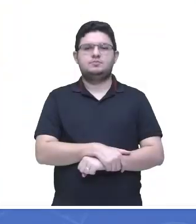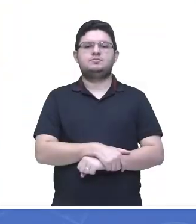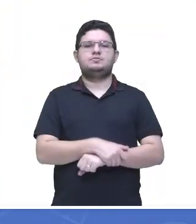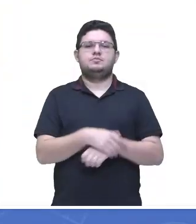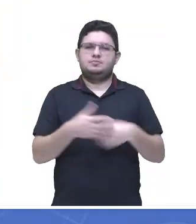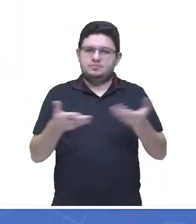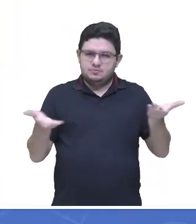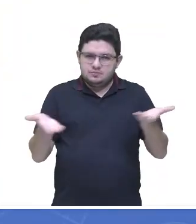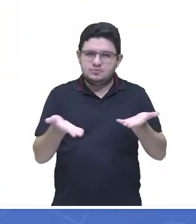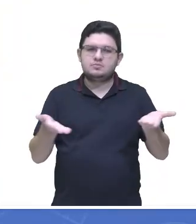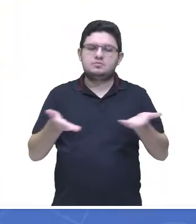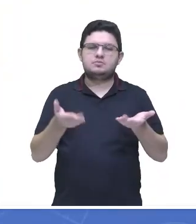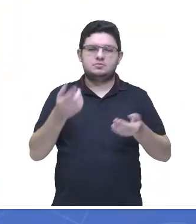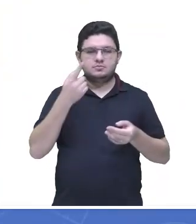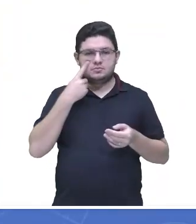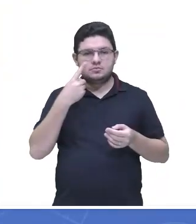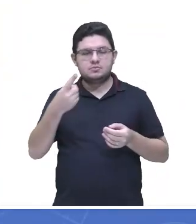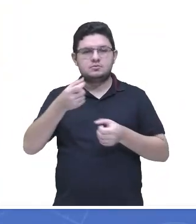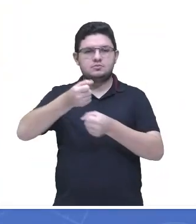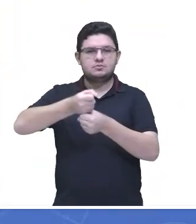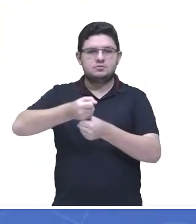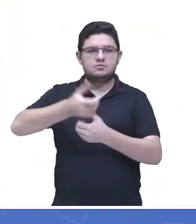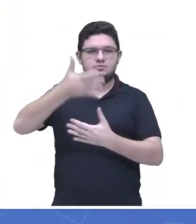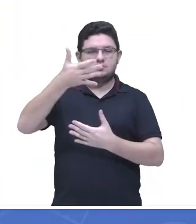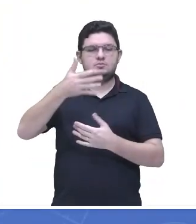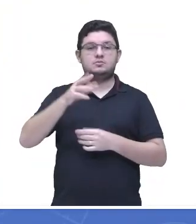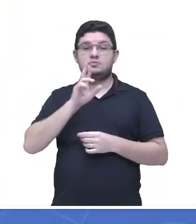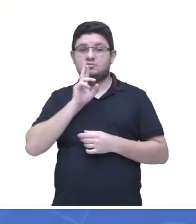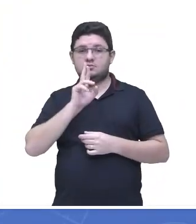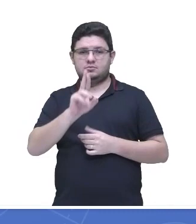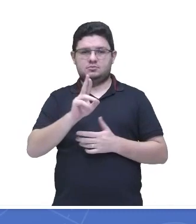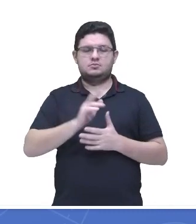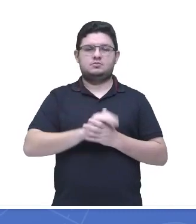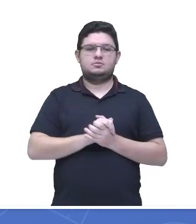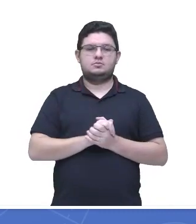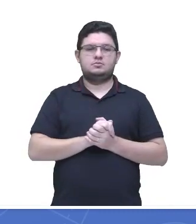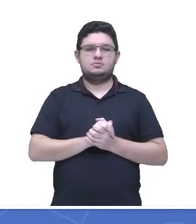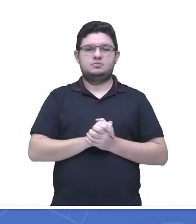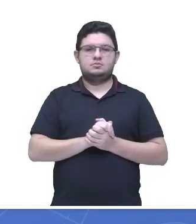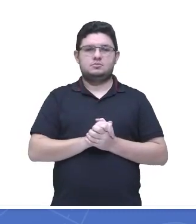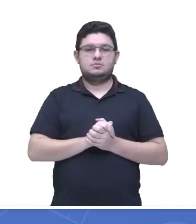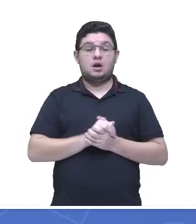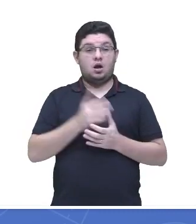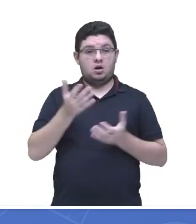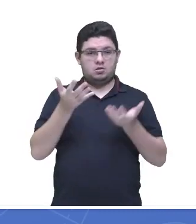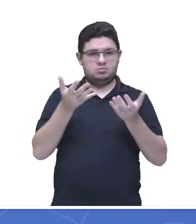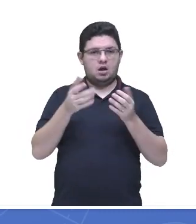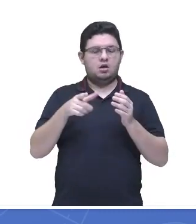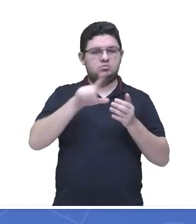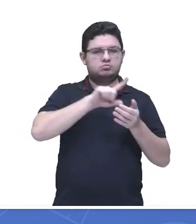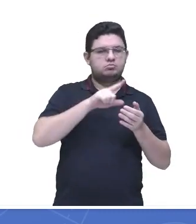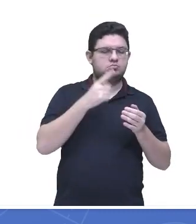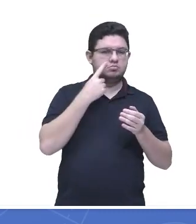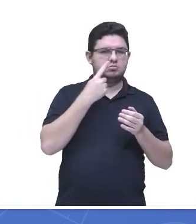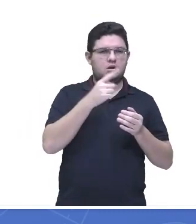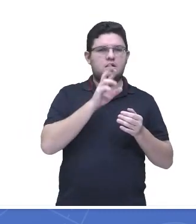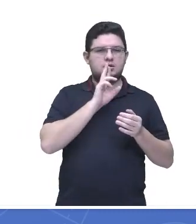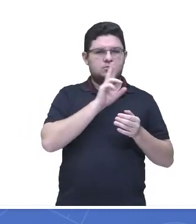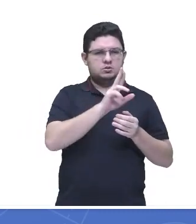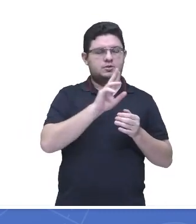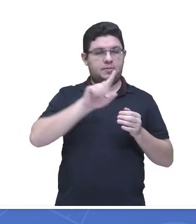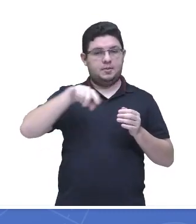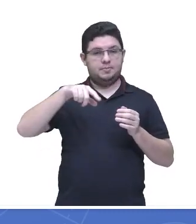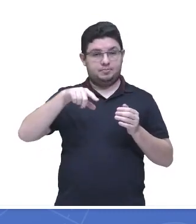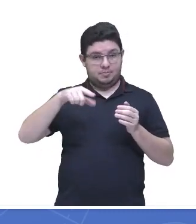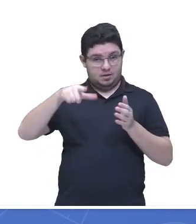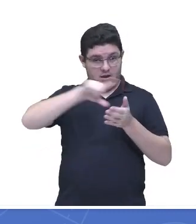Vamos ver as respostas, mas antes, né, eu quero saber o que vocês responderam com relação ao